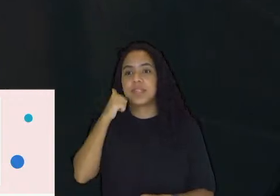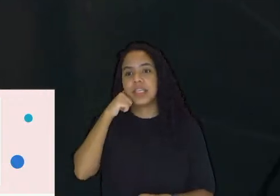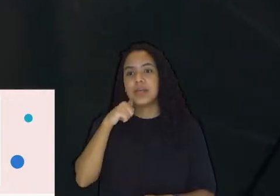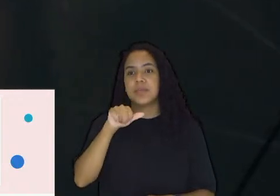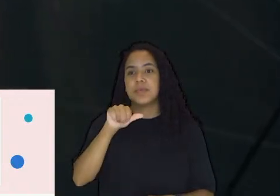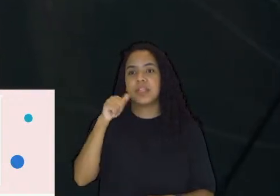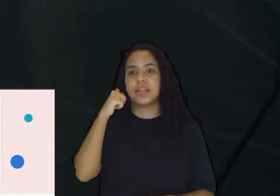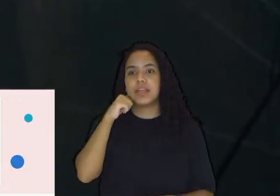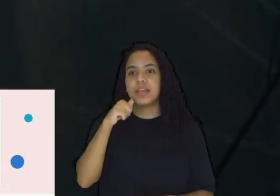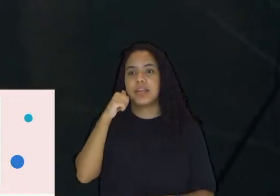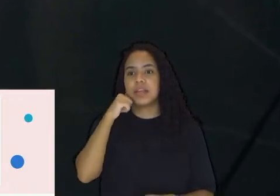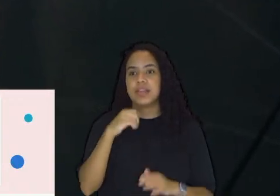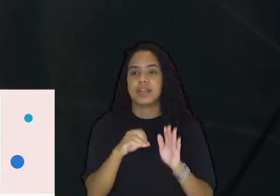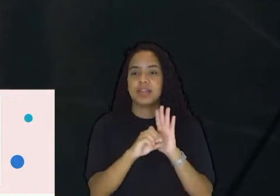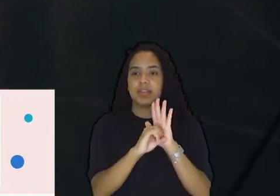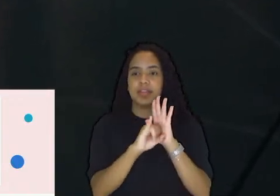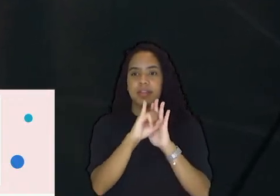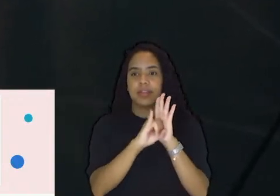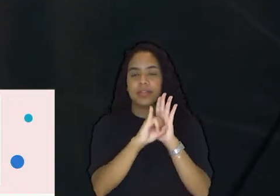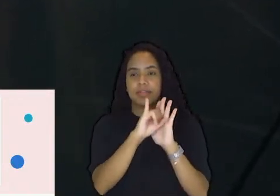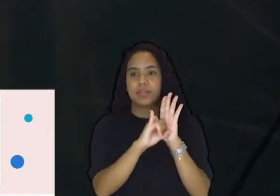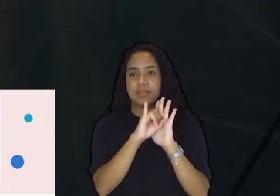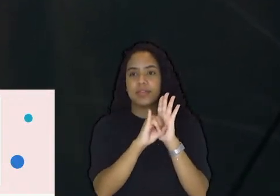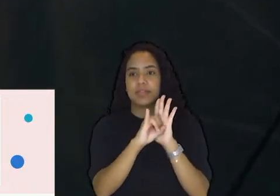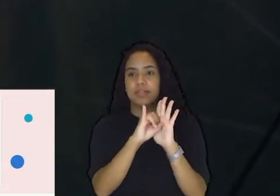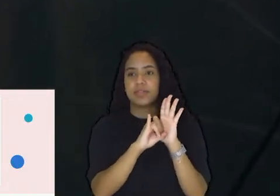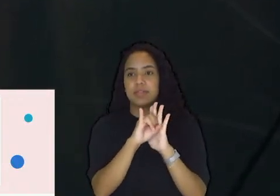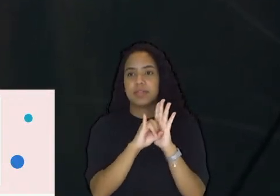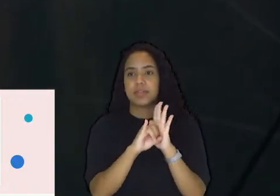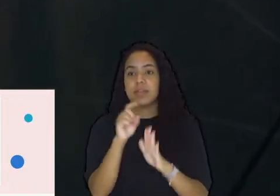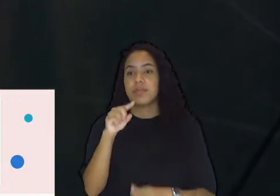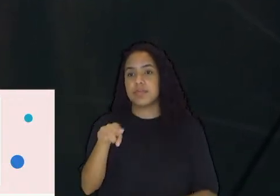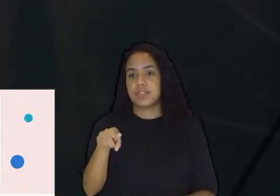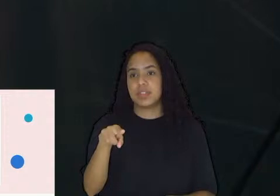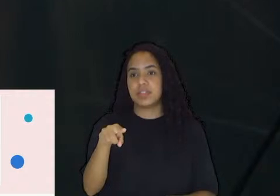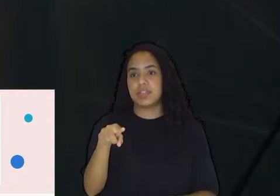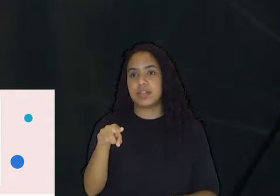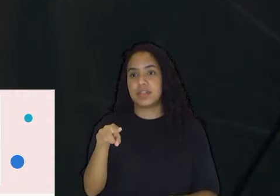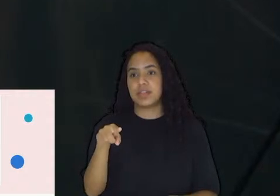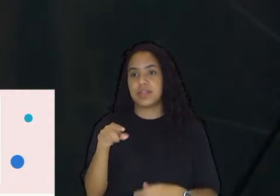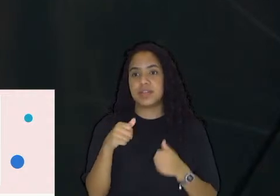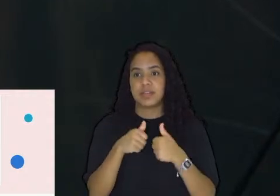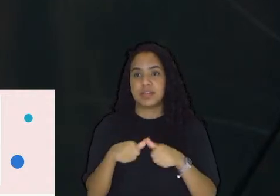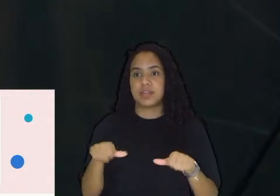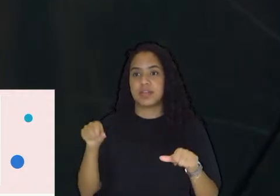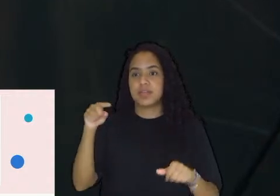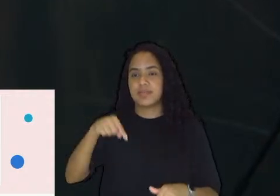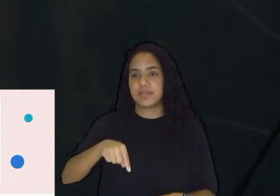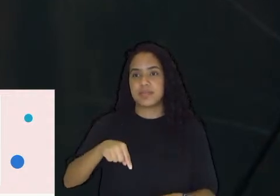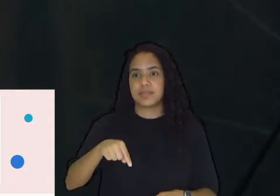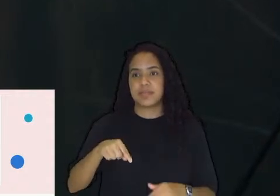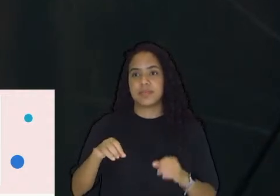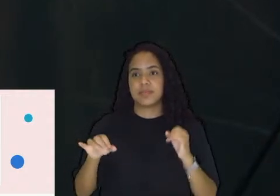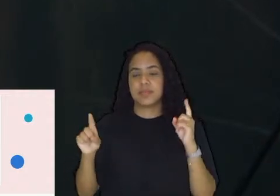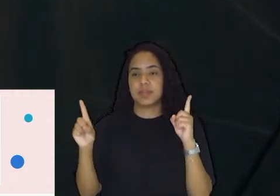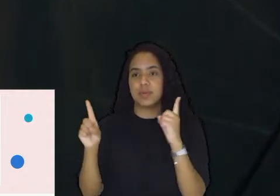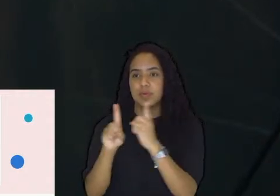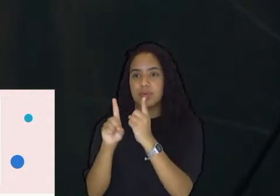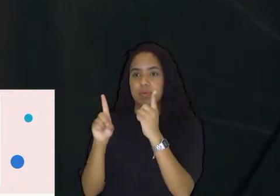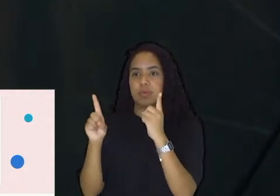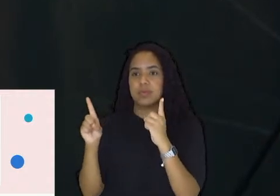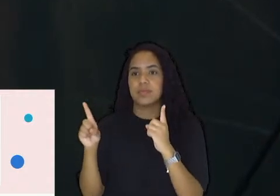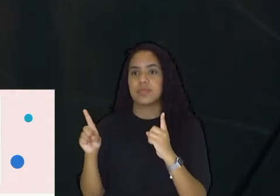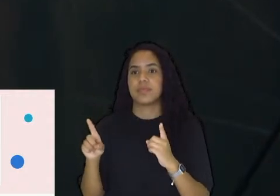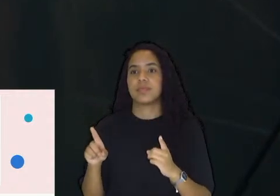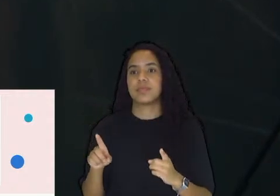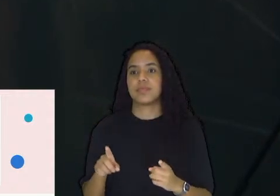que moças solteiras também são mulheres, esse encontro é para vocês. O encontro de mulheres intercessoras não é para mulheres